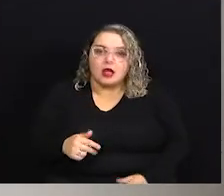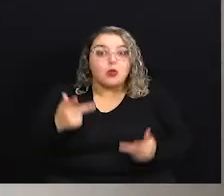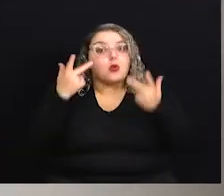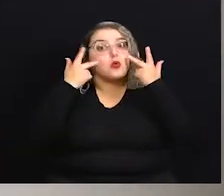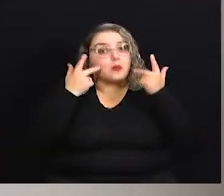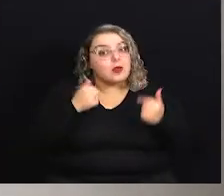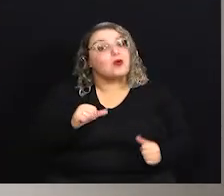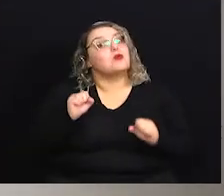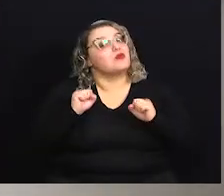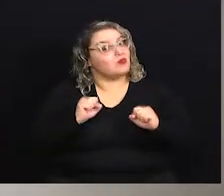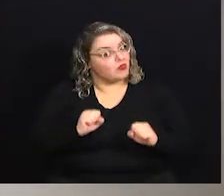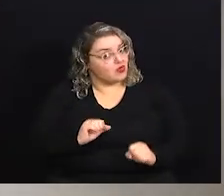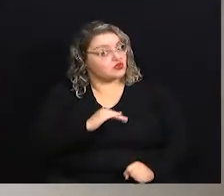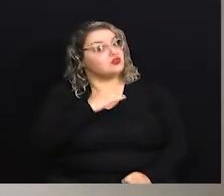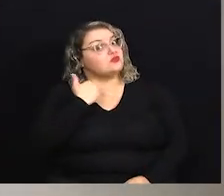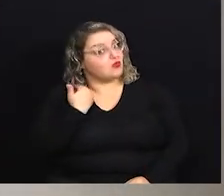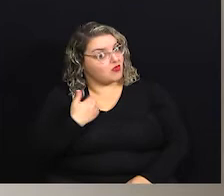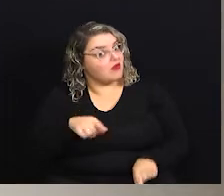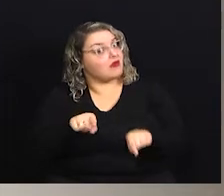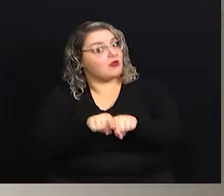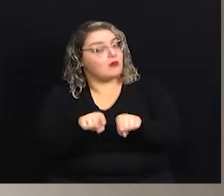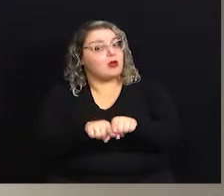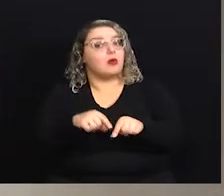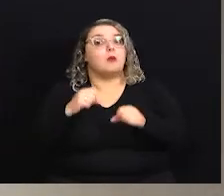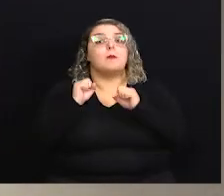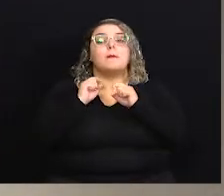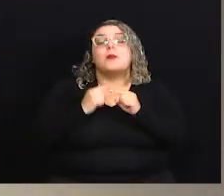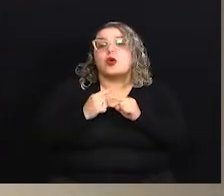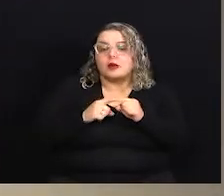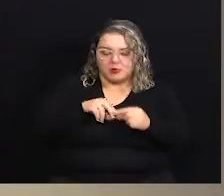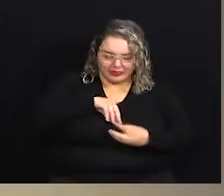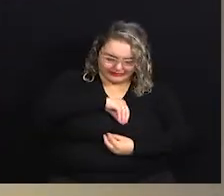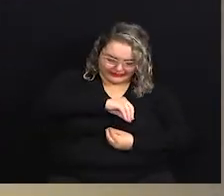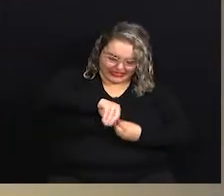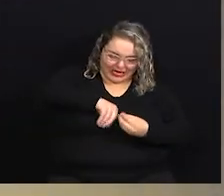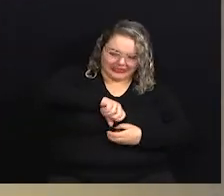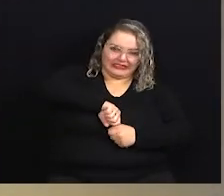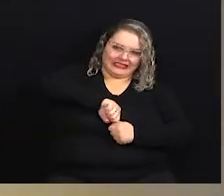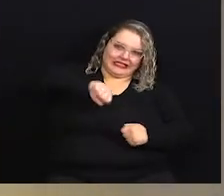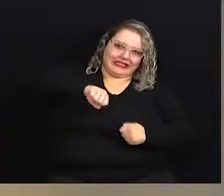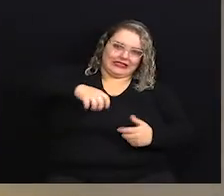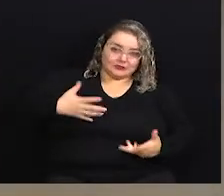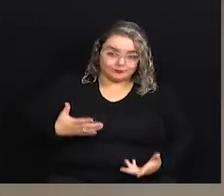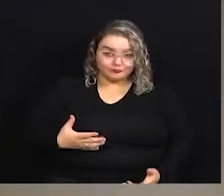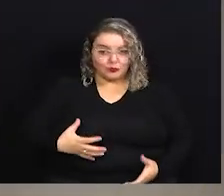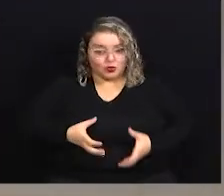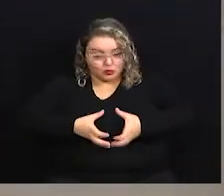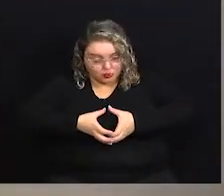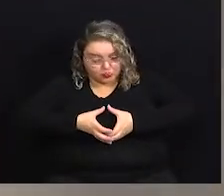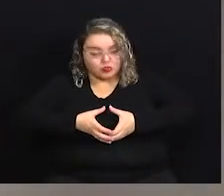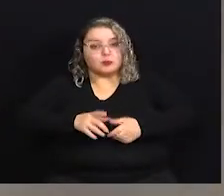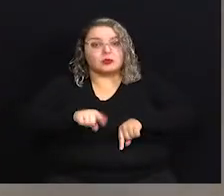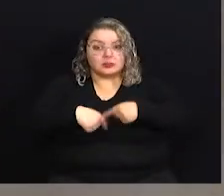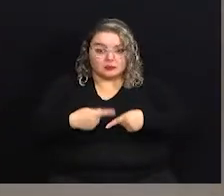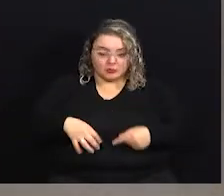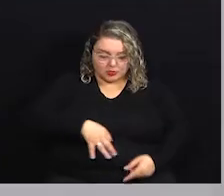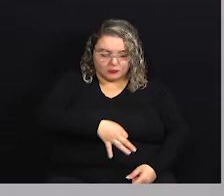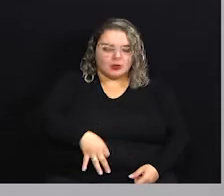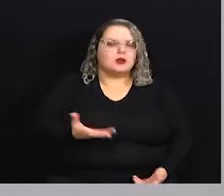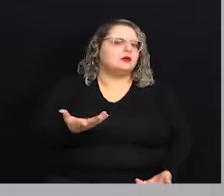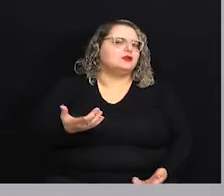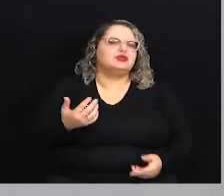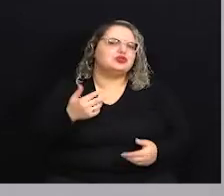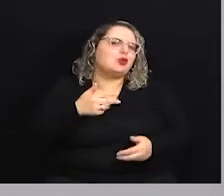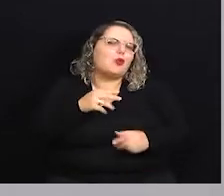e pode ser fatal. Isso porque corre o risco dela enroscar em parte do estômago ou intestino.